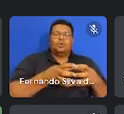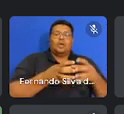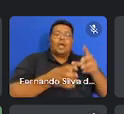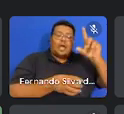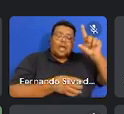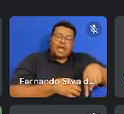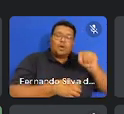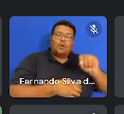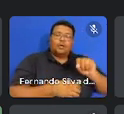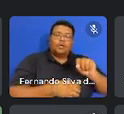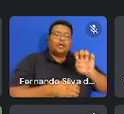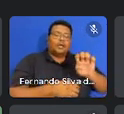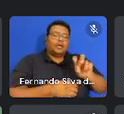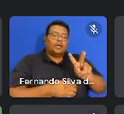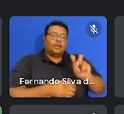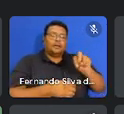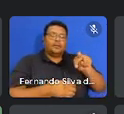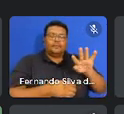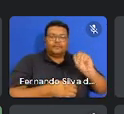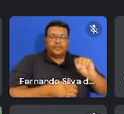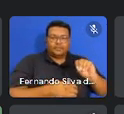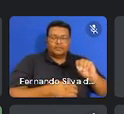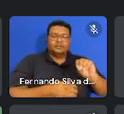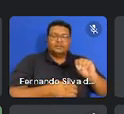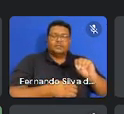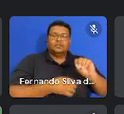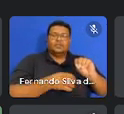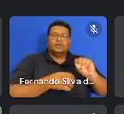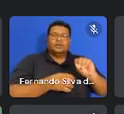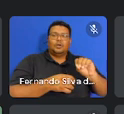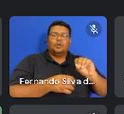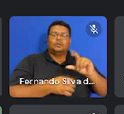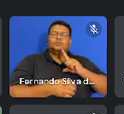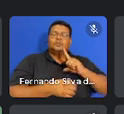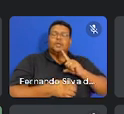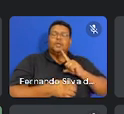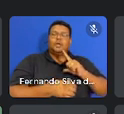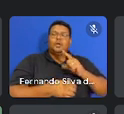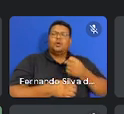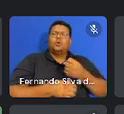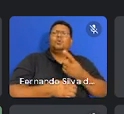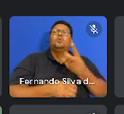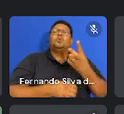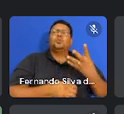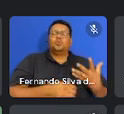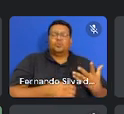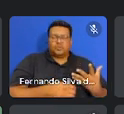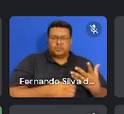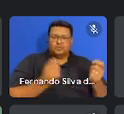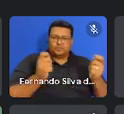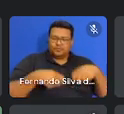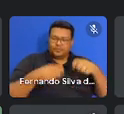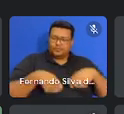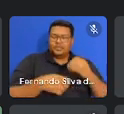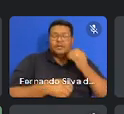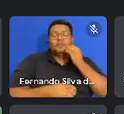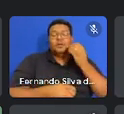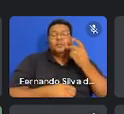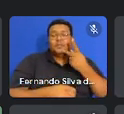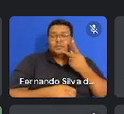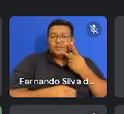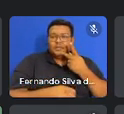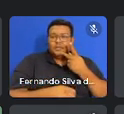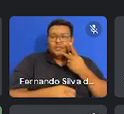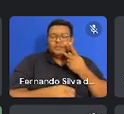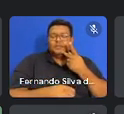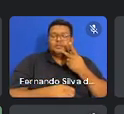evento, cair 1 na face de cima, ele tem quantos elementos? E qual é o elemento? Ou quais são esses elementos